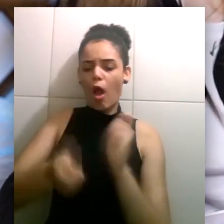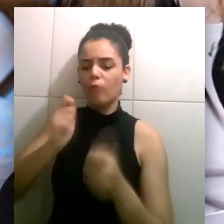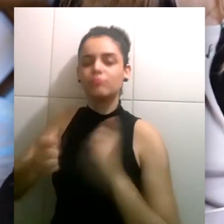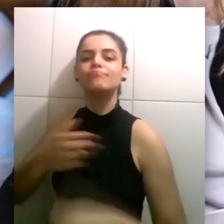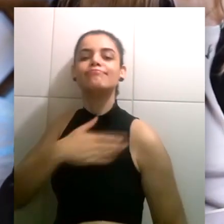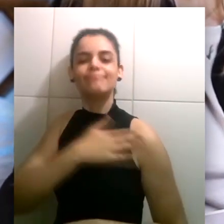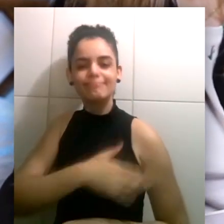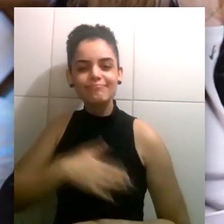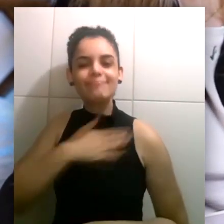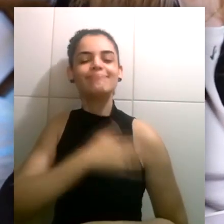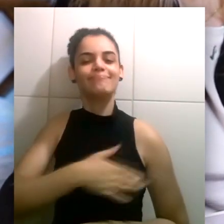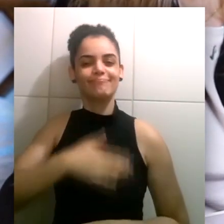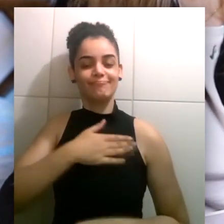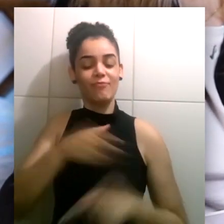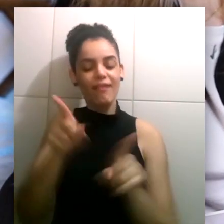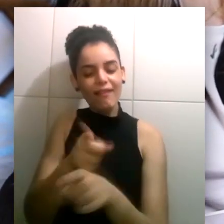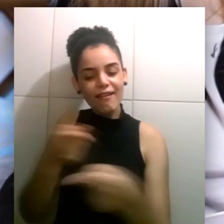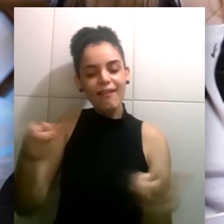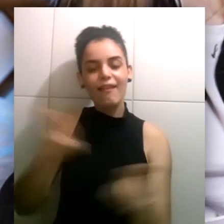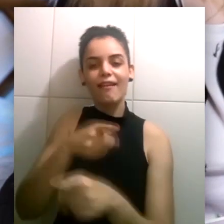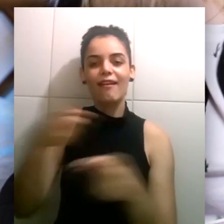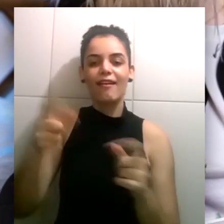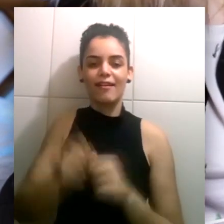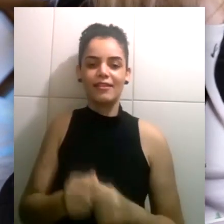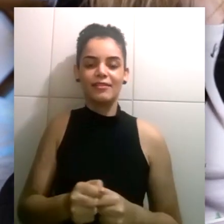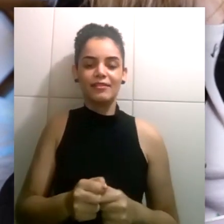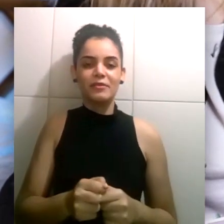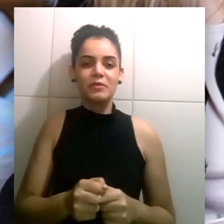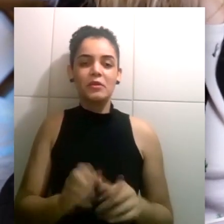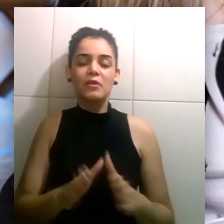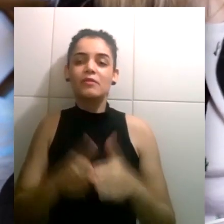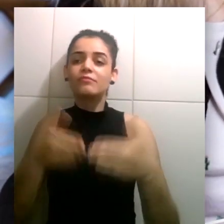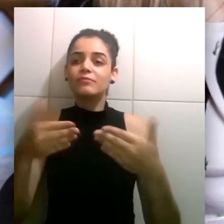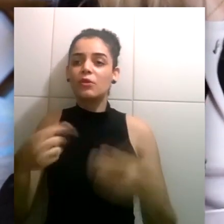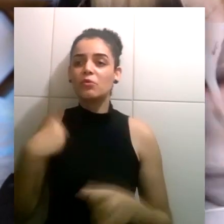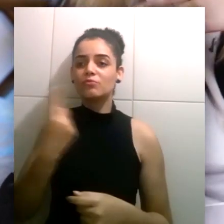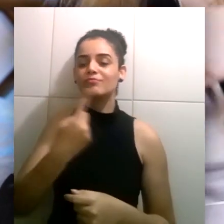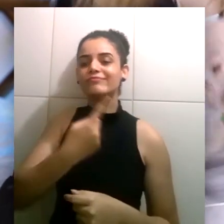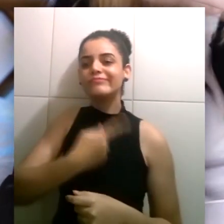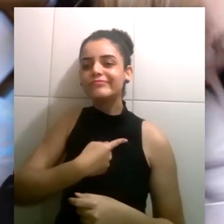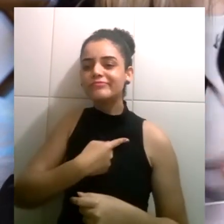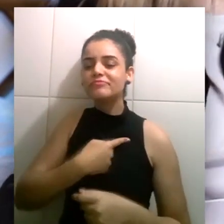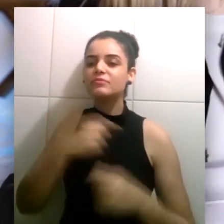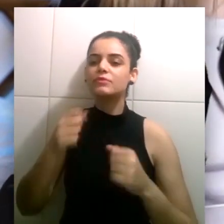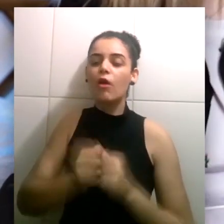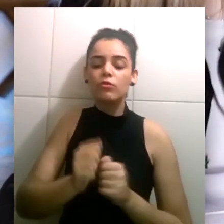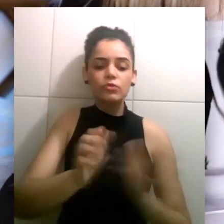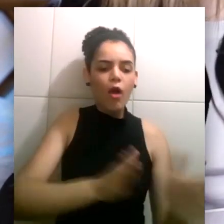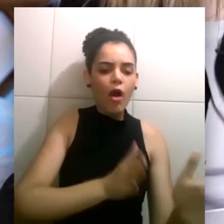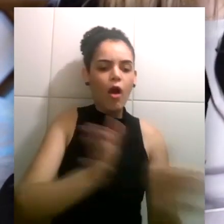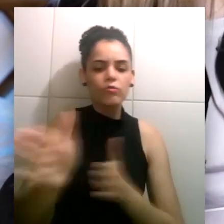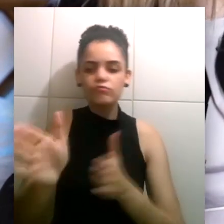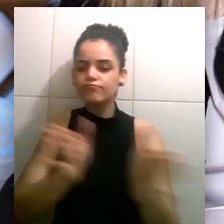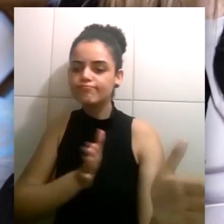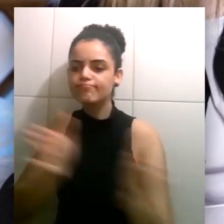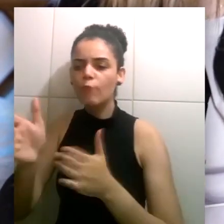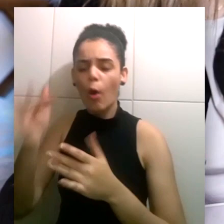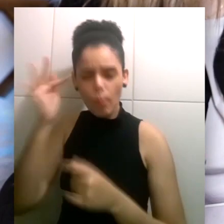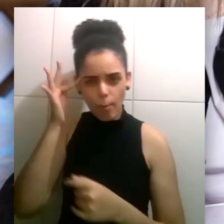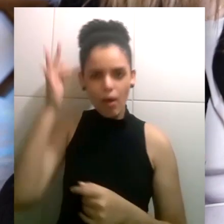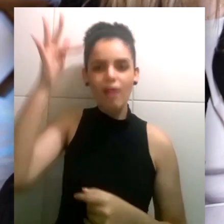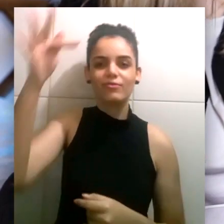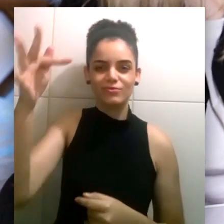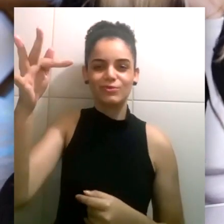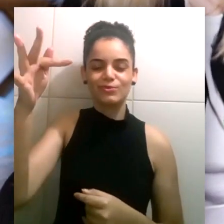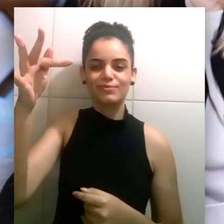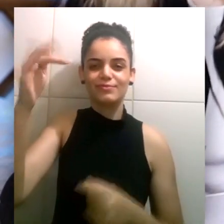mas como que a gente desbrava caminhos para as próximas gerações. A gente nem sabe o